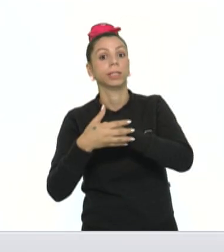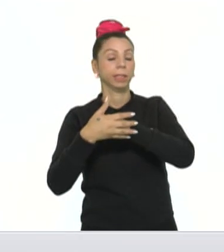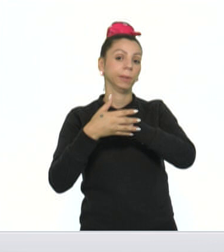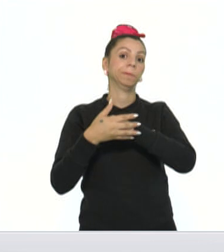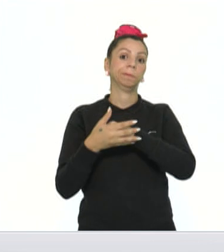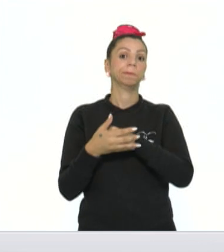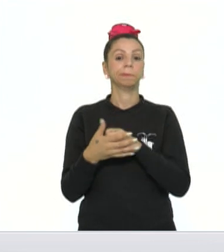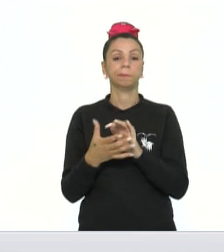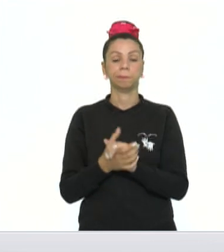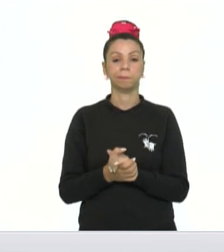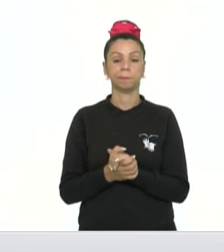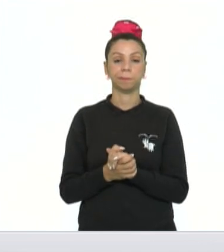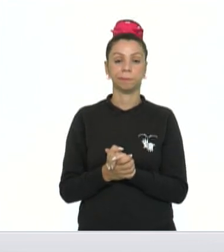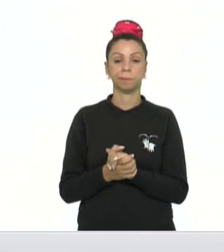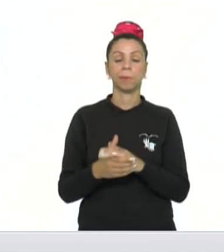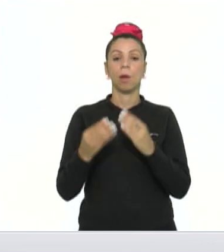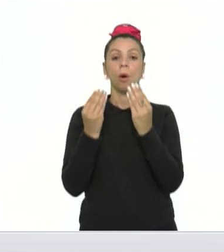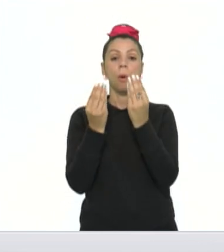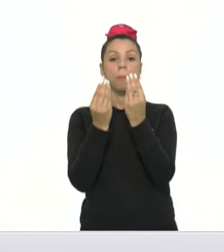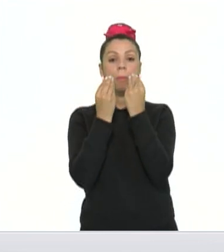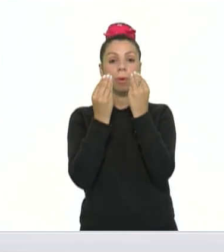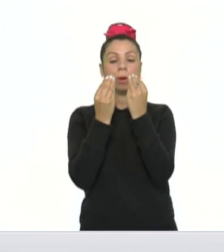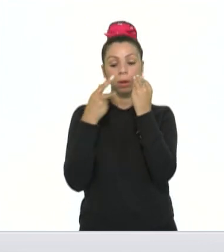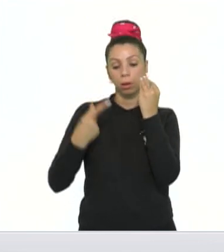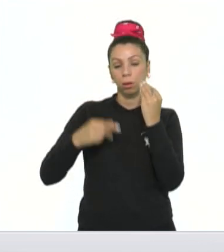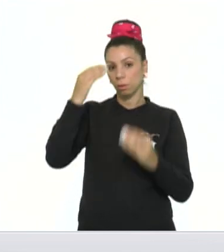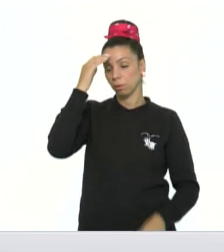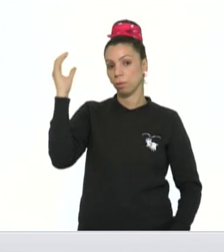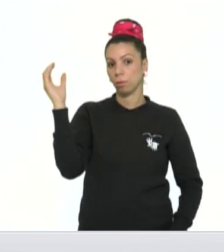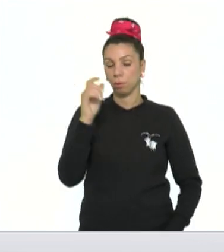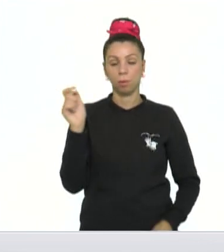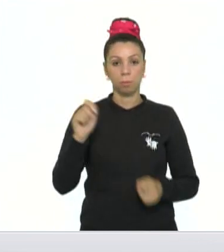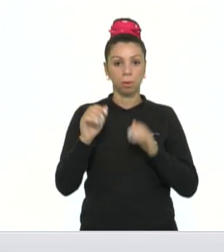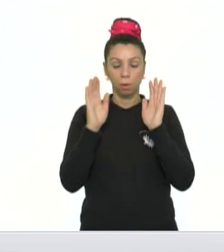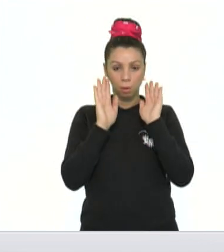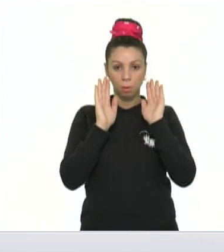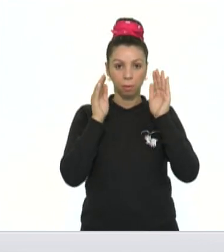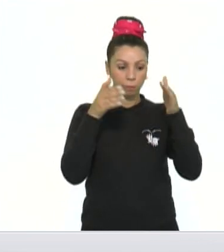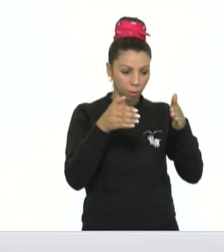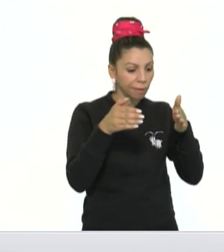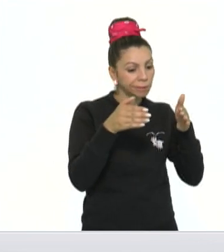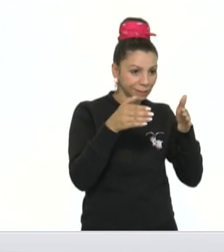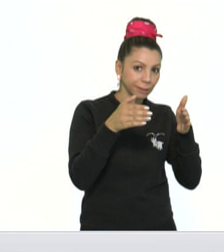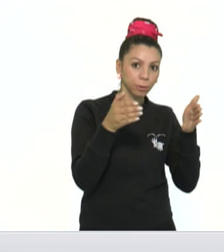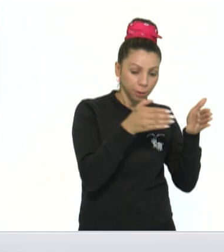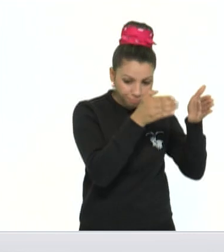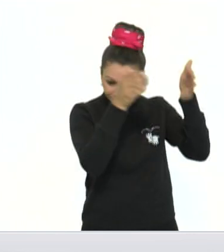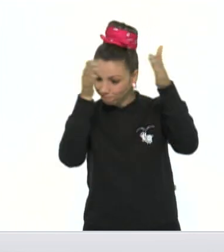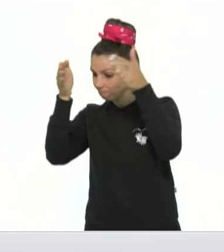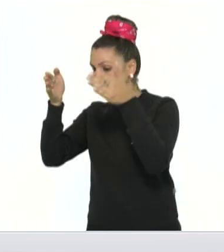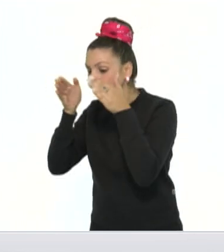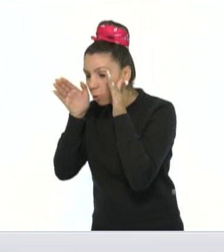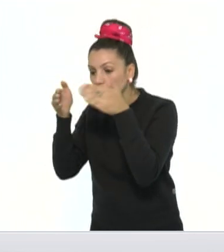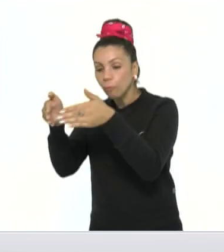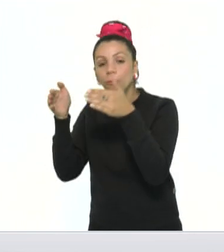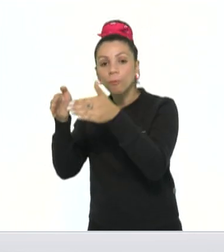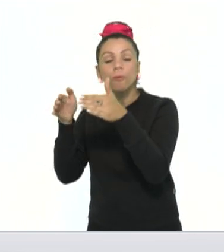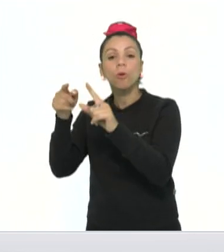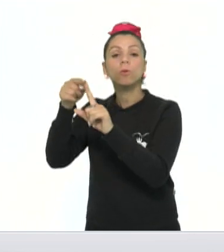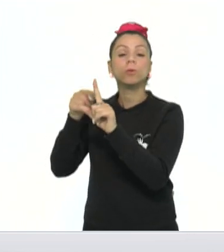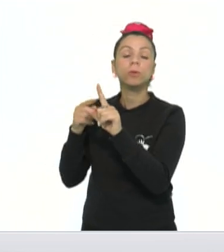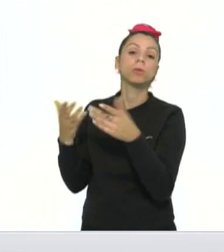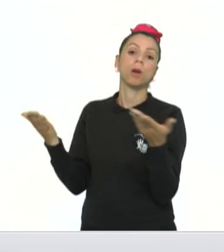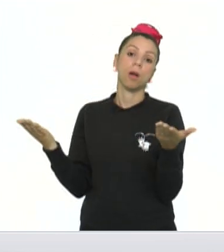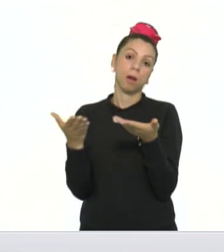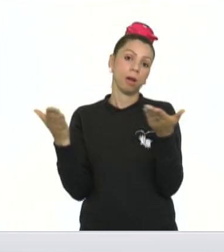hamburgueria de Curitiba passou a focar em outro tipo de atendimento. Os clientes agora pegam a comida